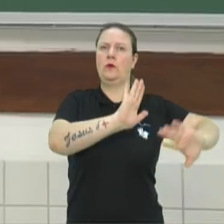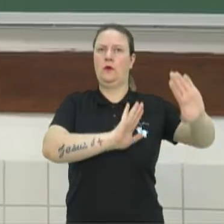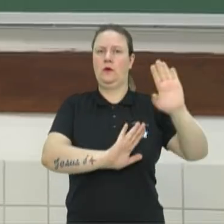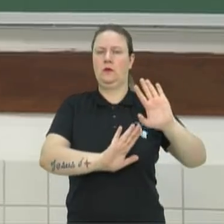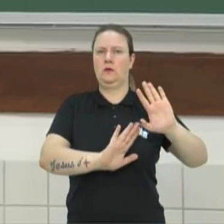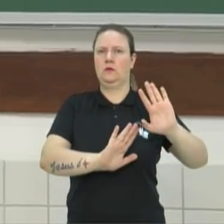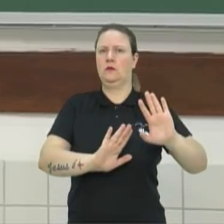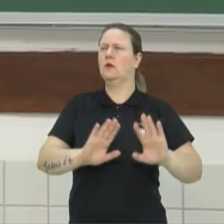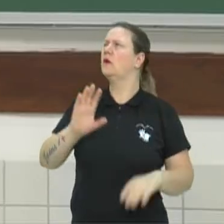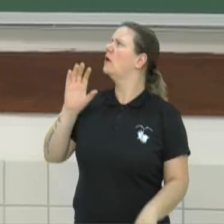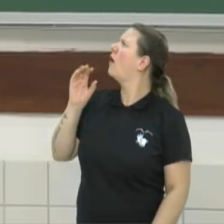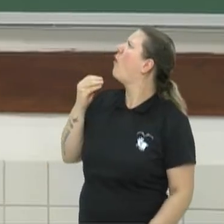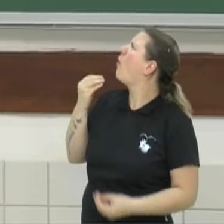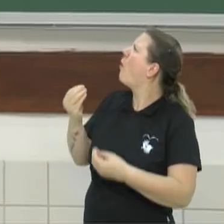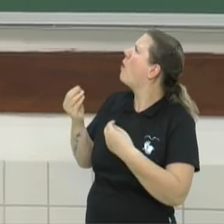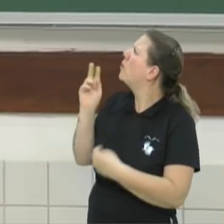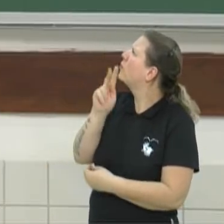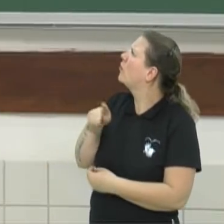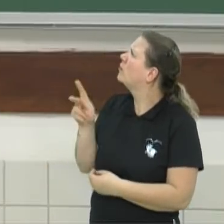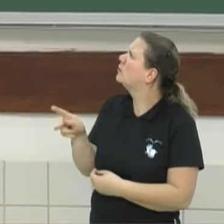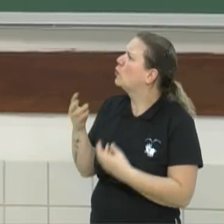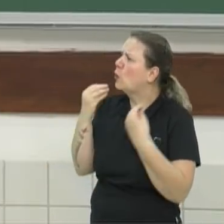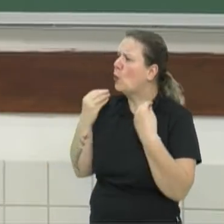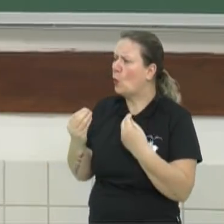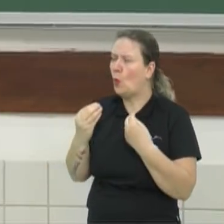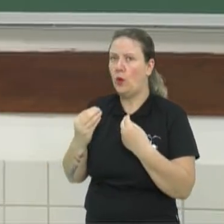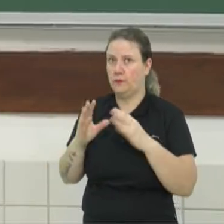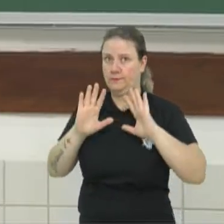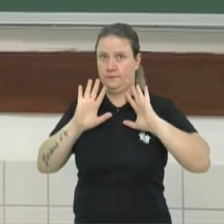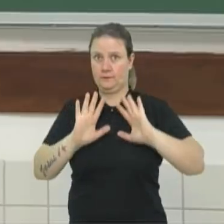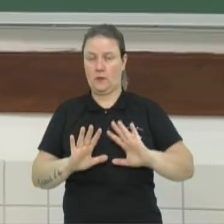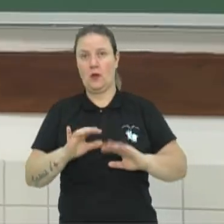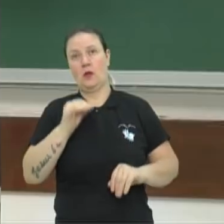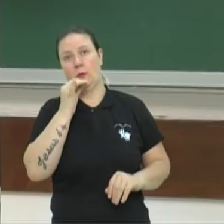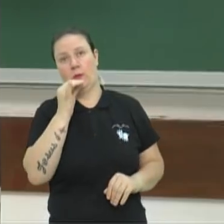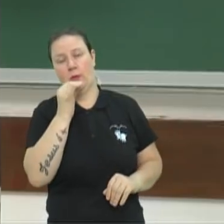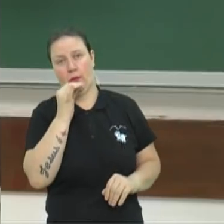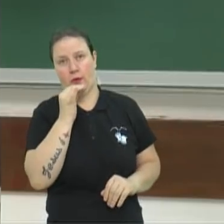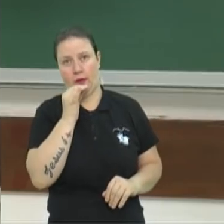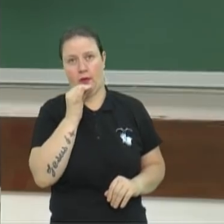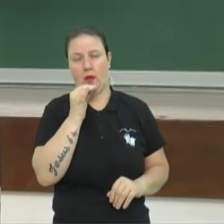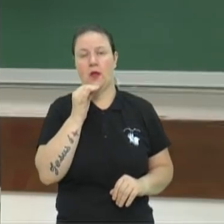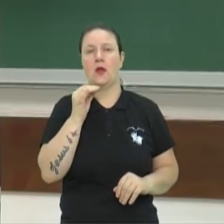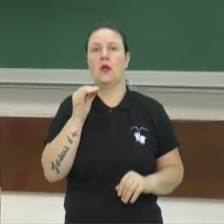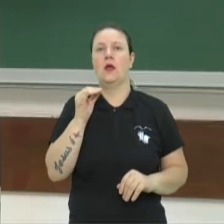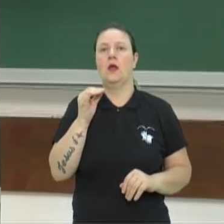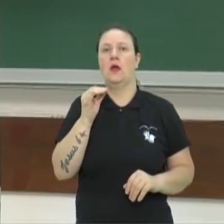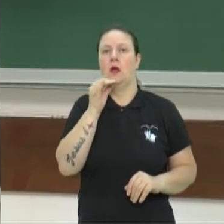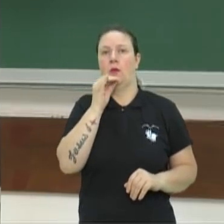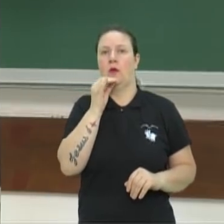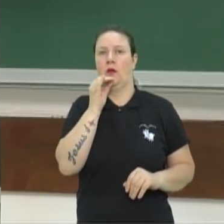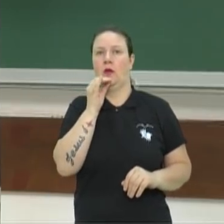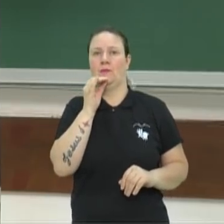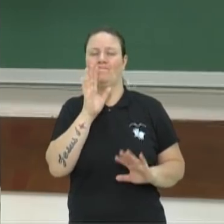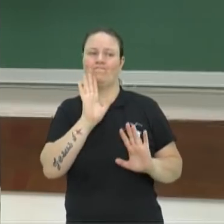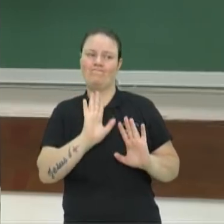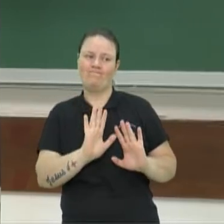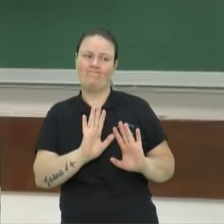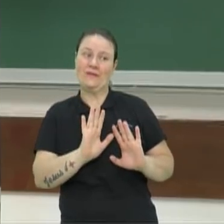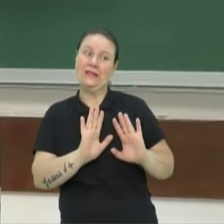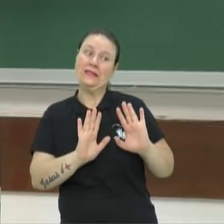ouvi falar dessa palavra concessão, professora. Concessão é como se eu fizesse uma exceção